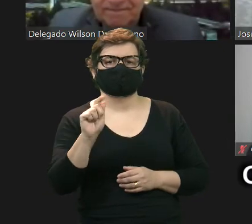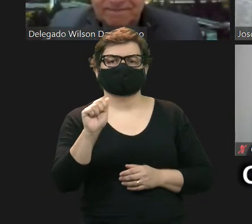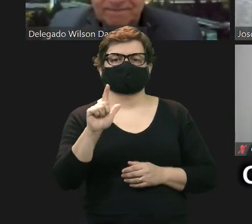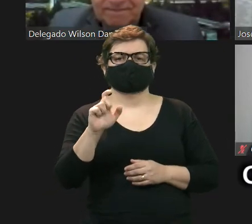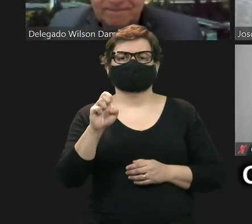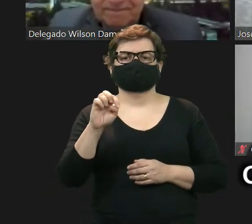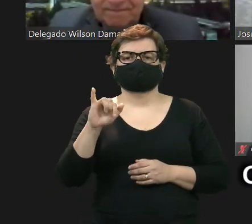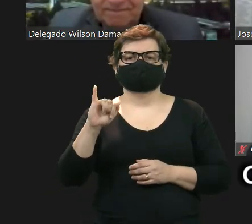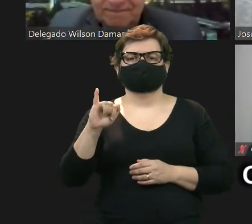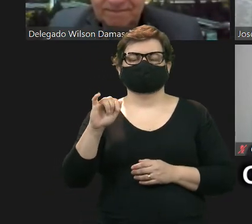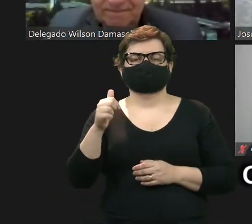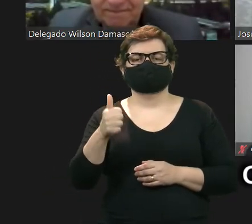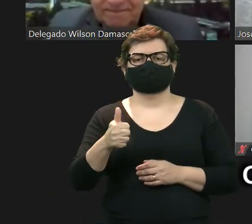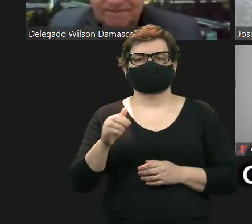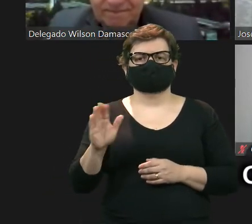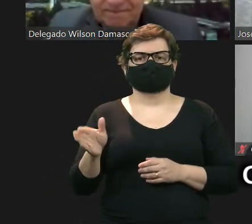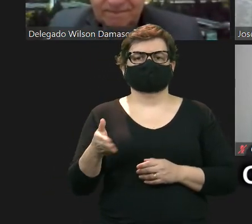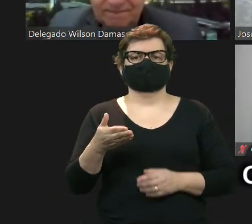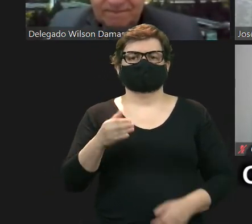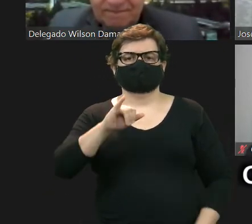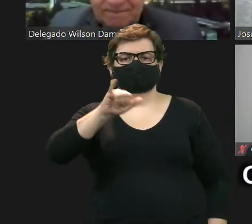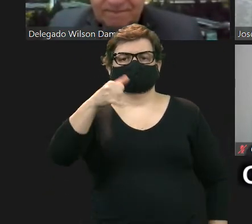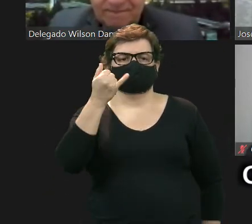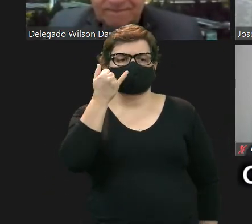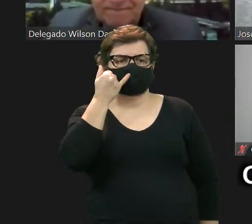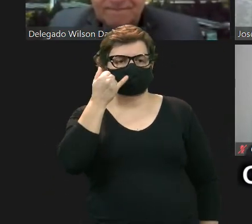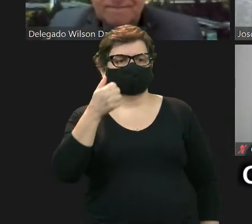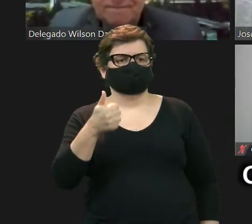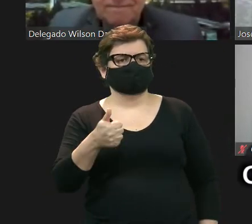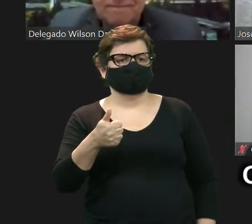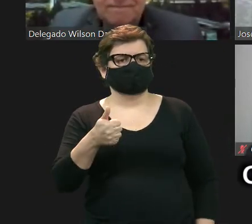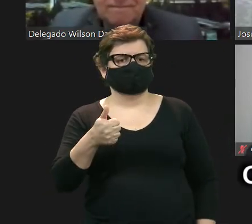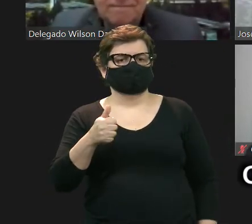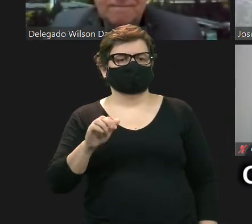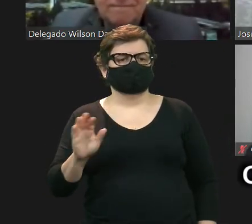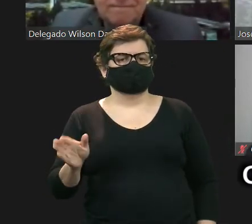Galete. Sim. Vereador João do Bar. Sim.